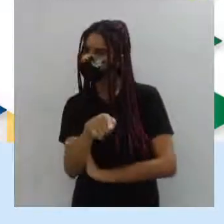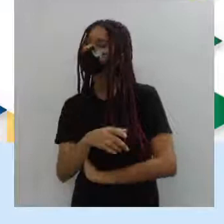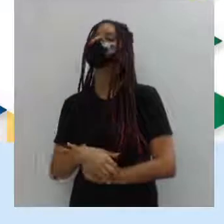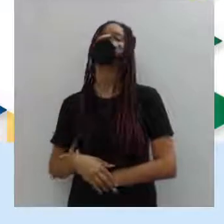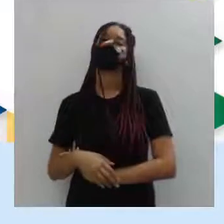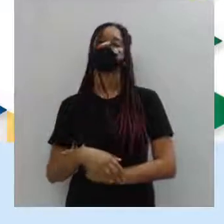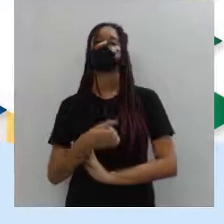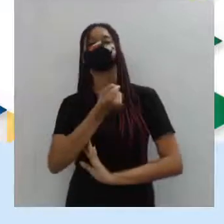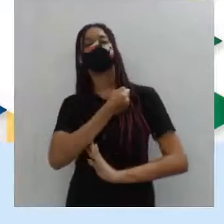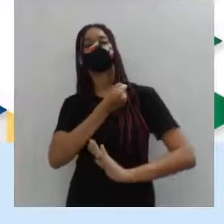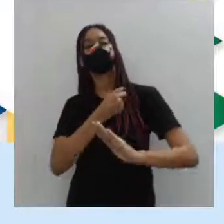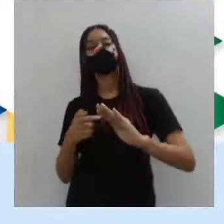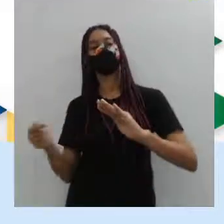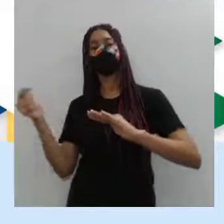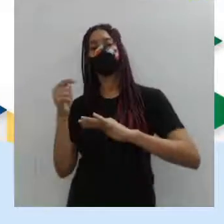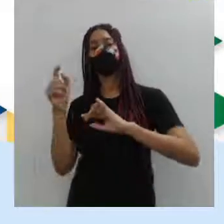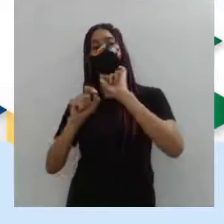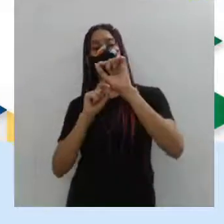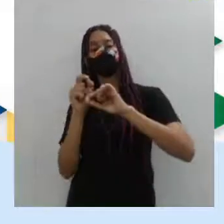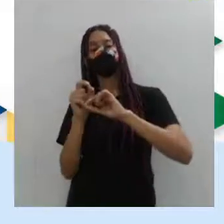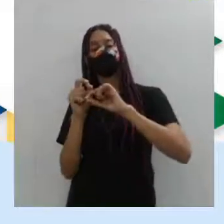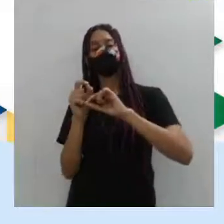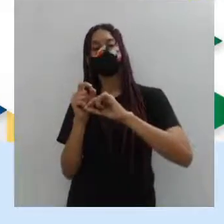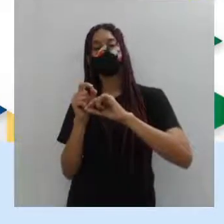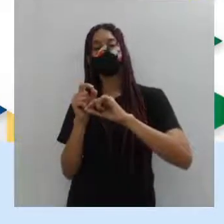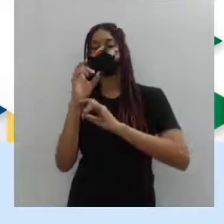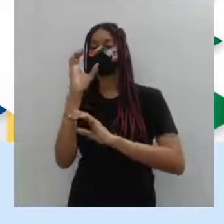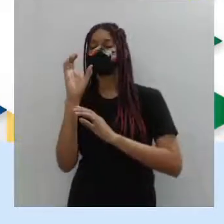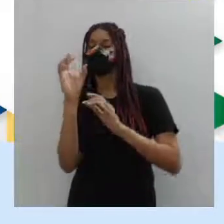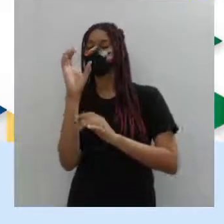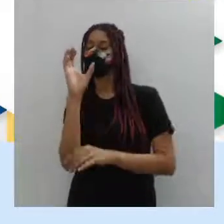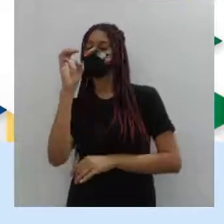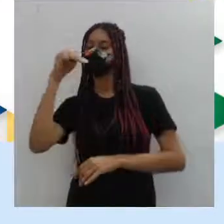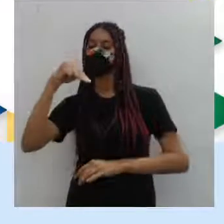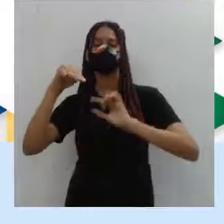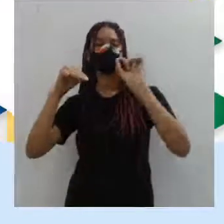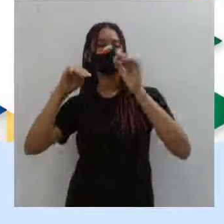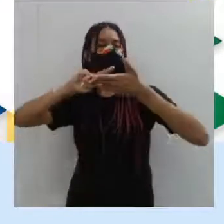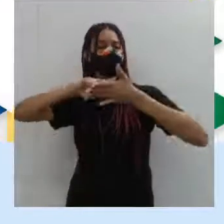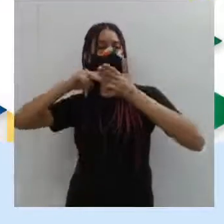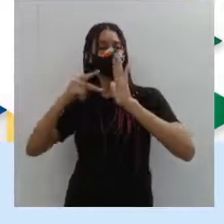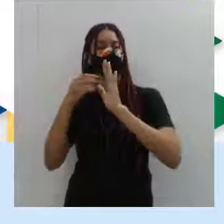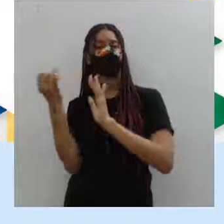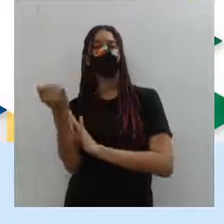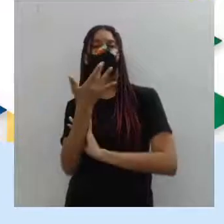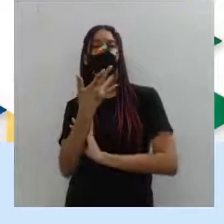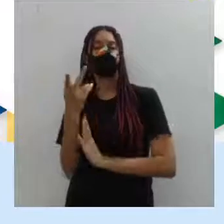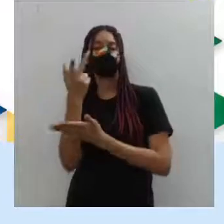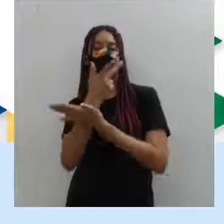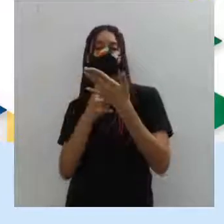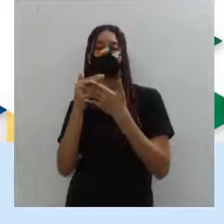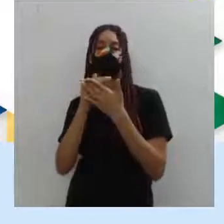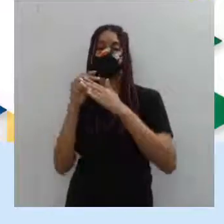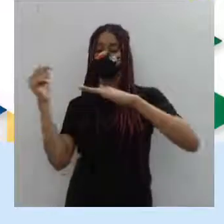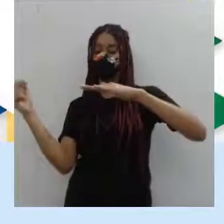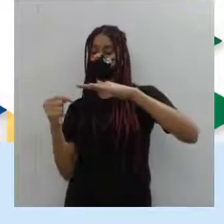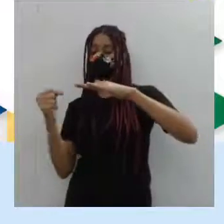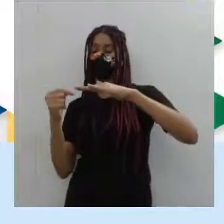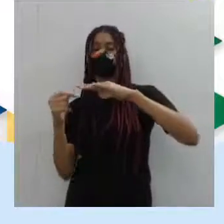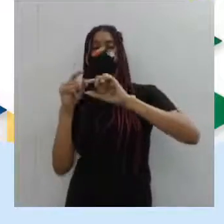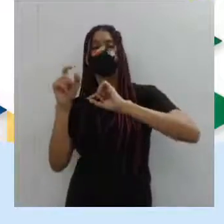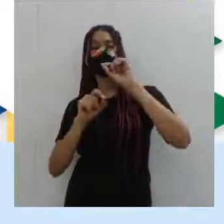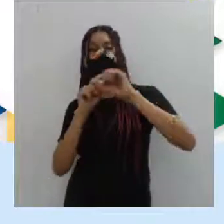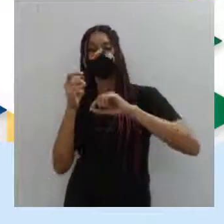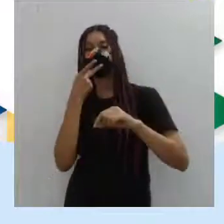O numerador diz em centímetros quanto está sendo desenhado. E o denominador